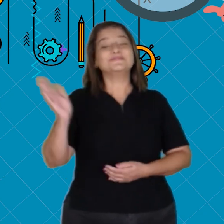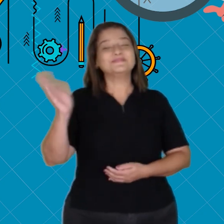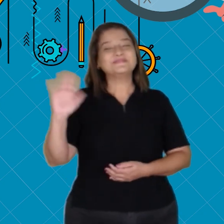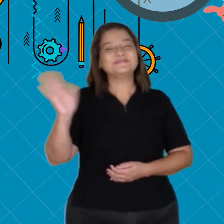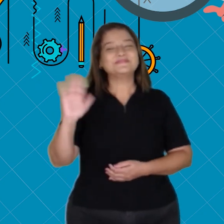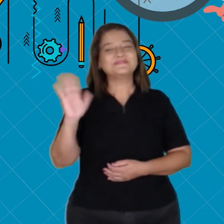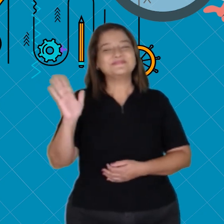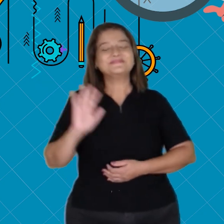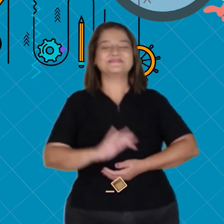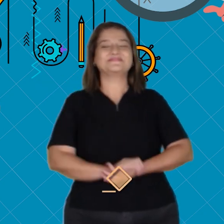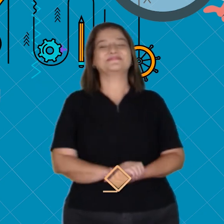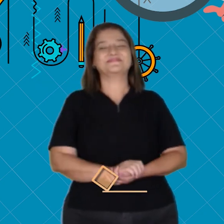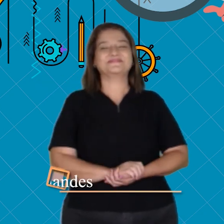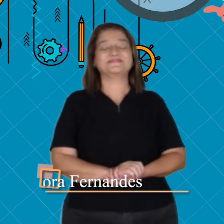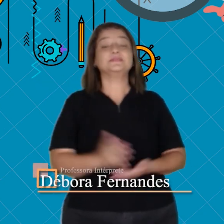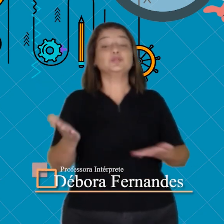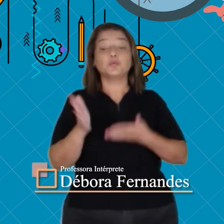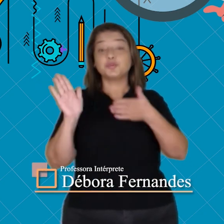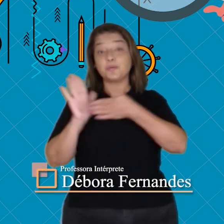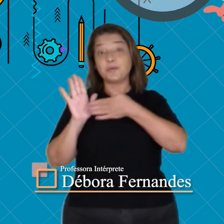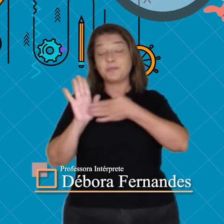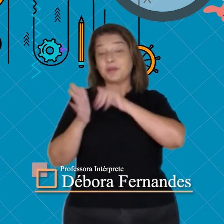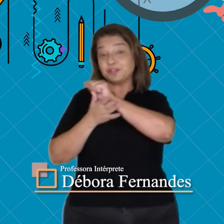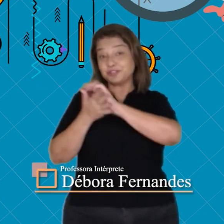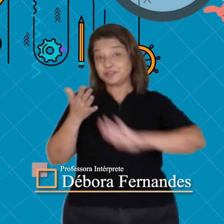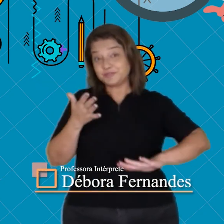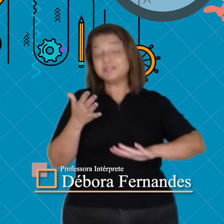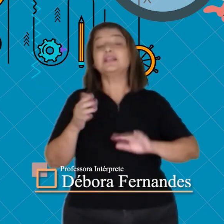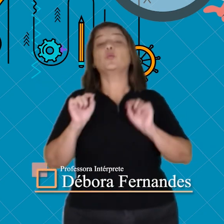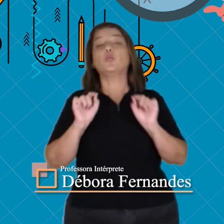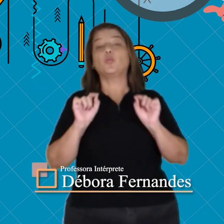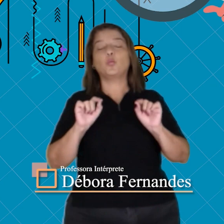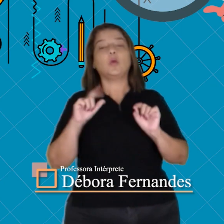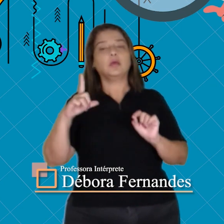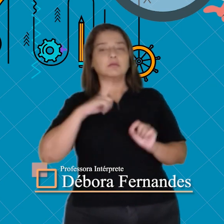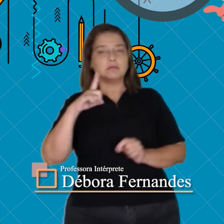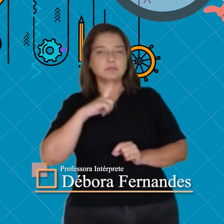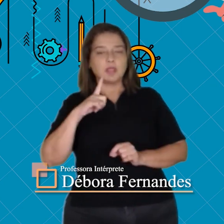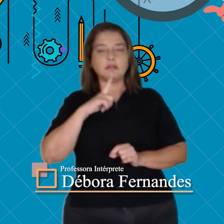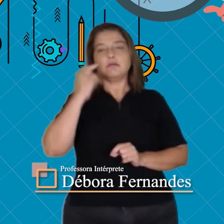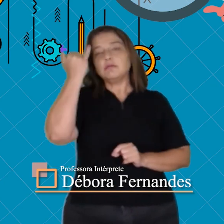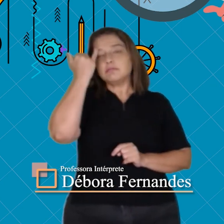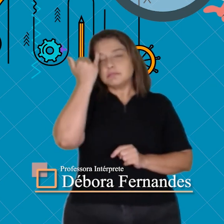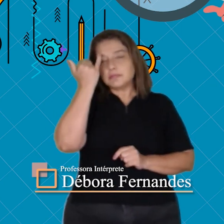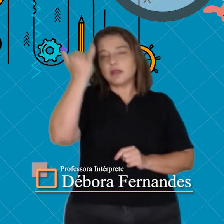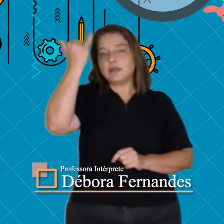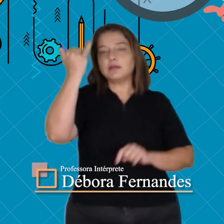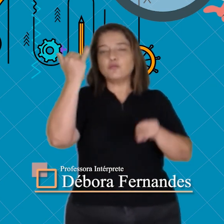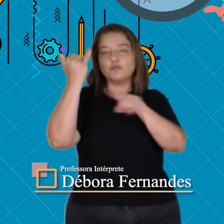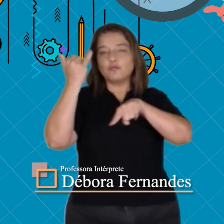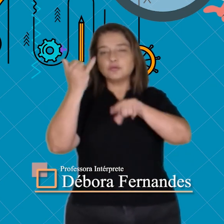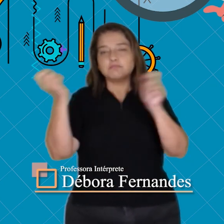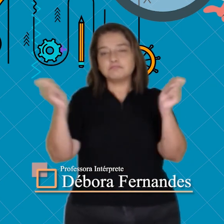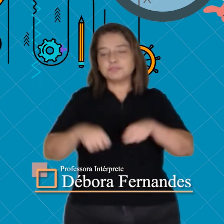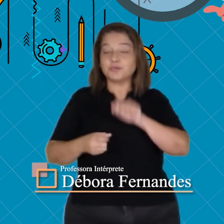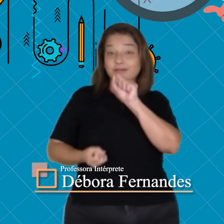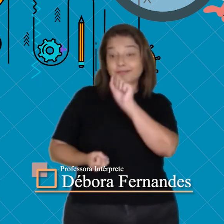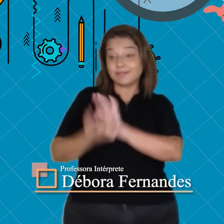Olá, pessoal! A proposta de atividade de hoje contempla a ideia de criar uma